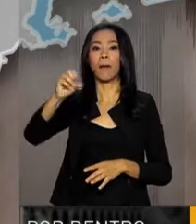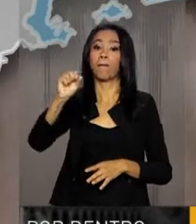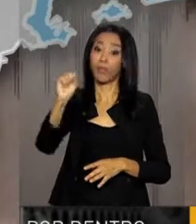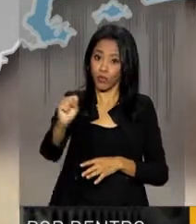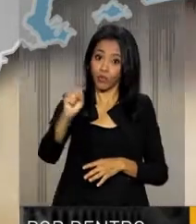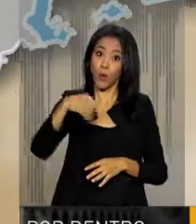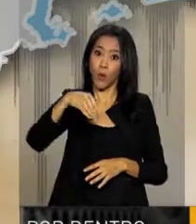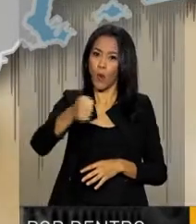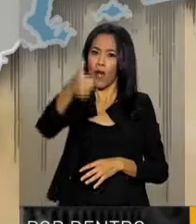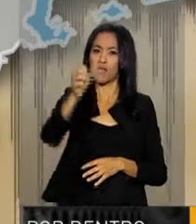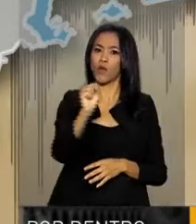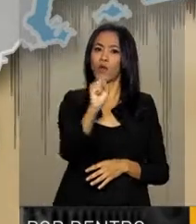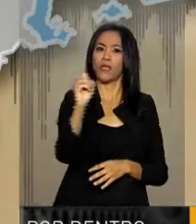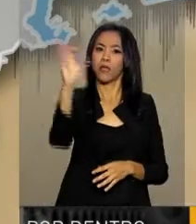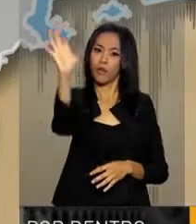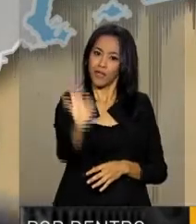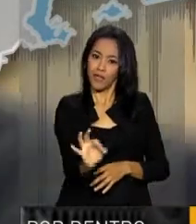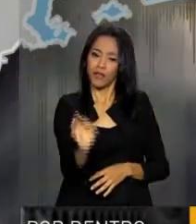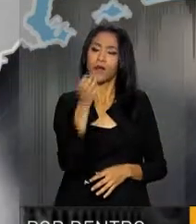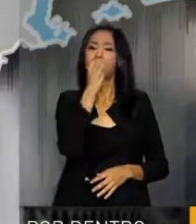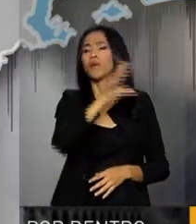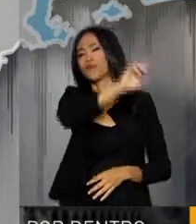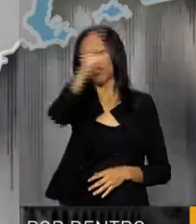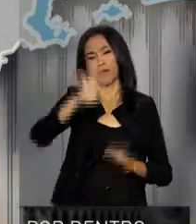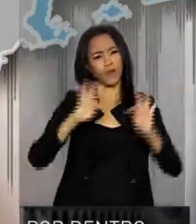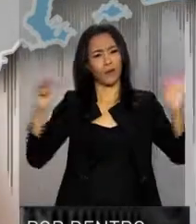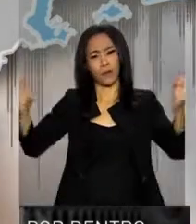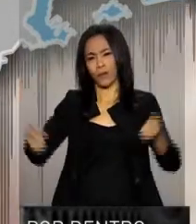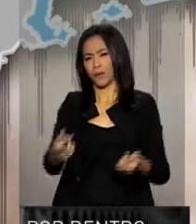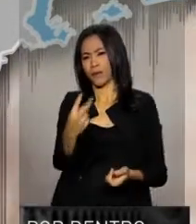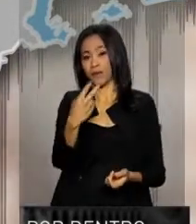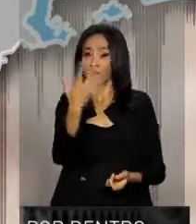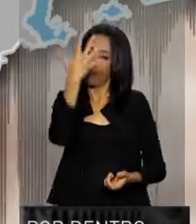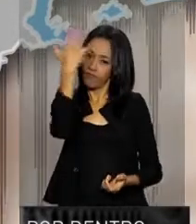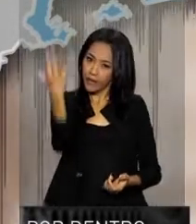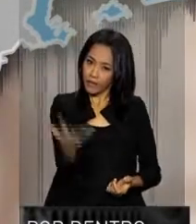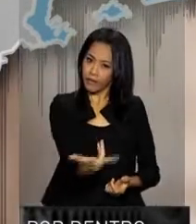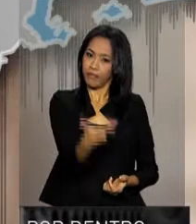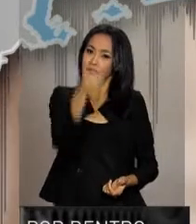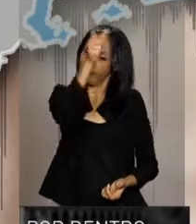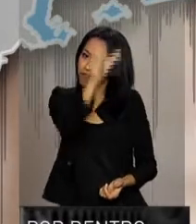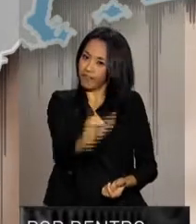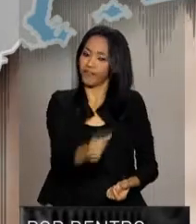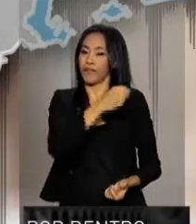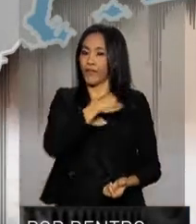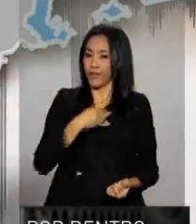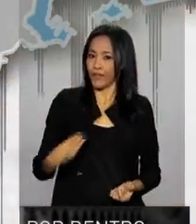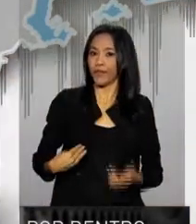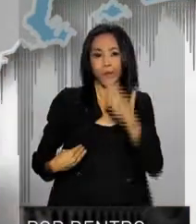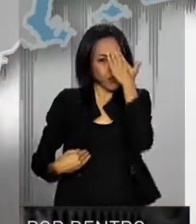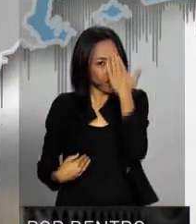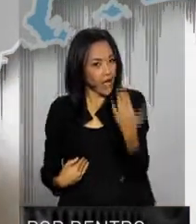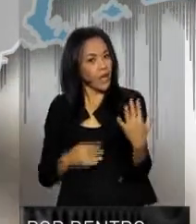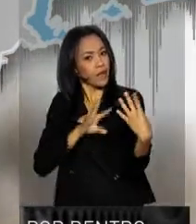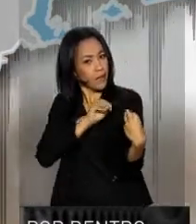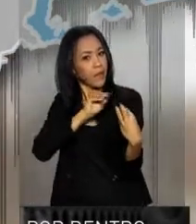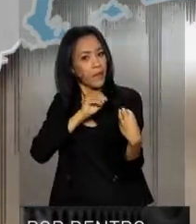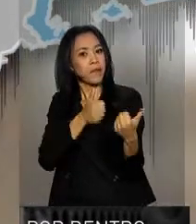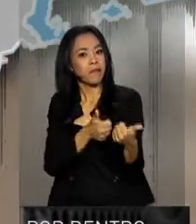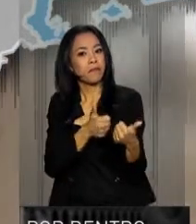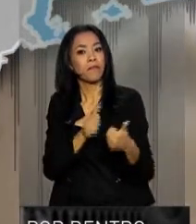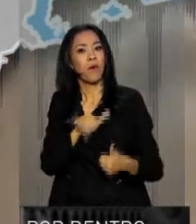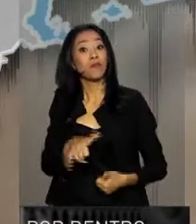petróleo bom dia pra todos goleou excelentíssimo senhor ministro muito obrigado disse a autoridade de falar com o senhor ministro